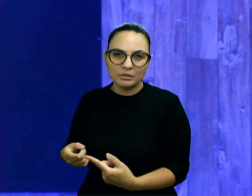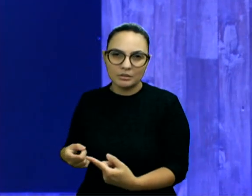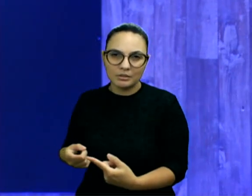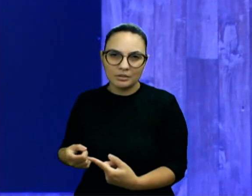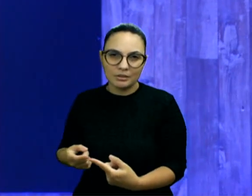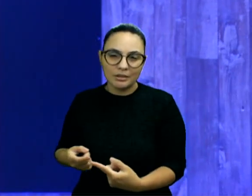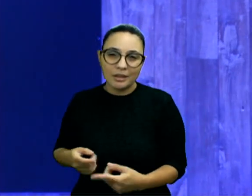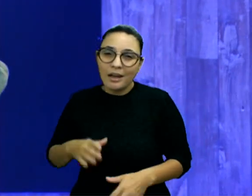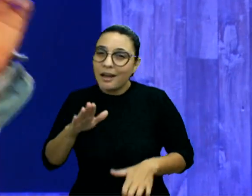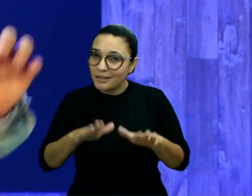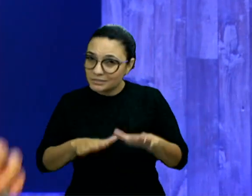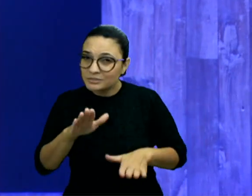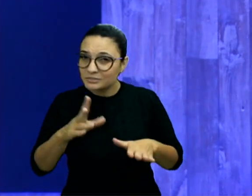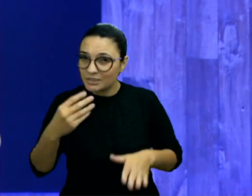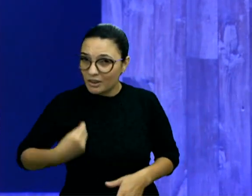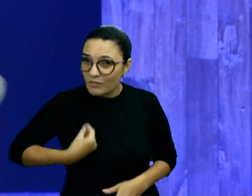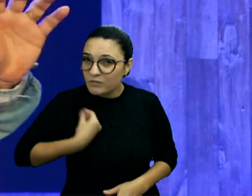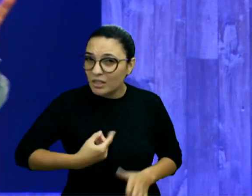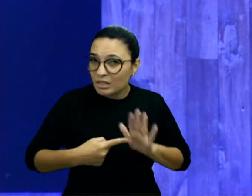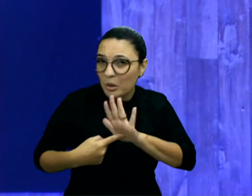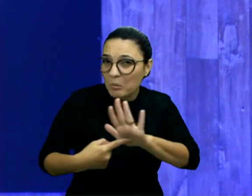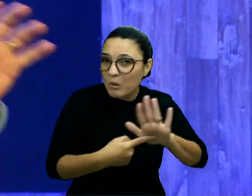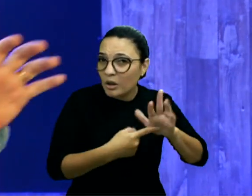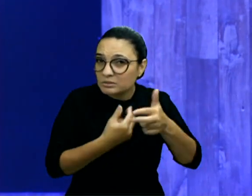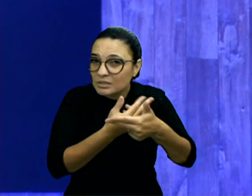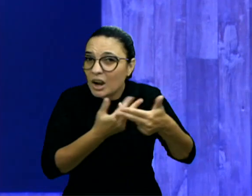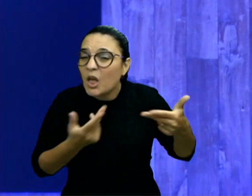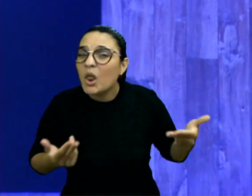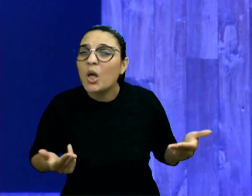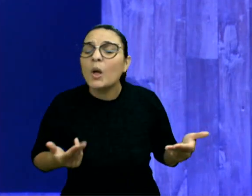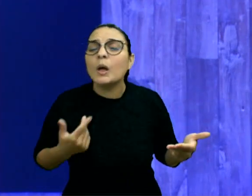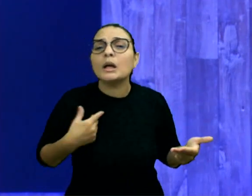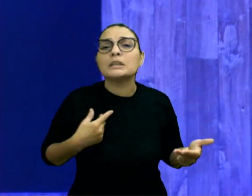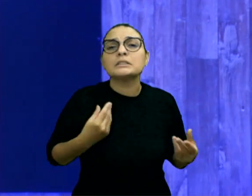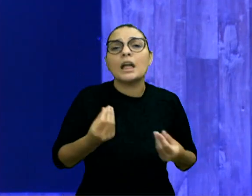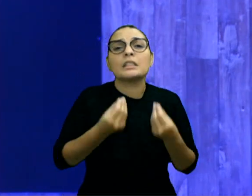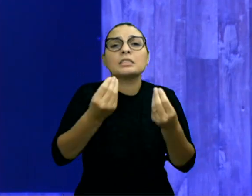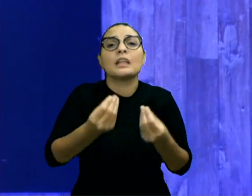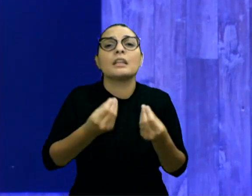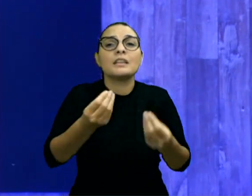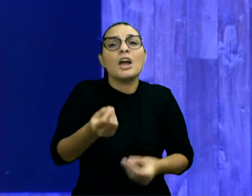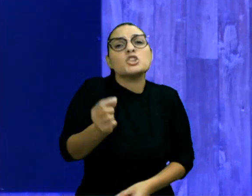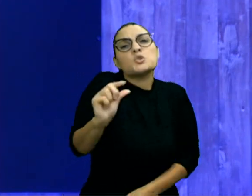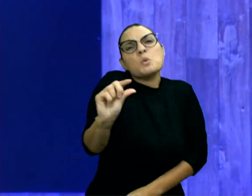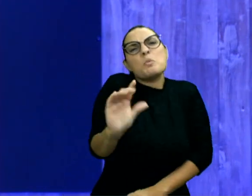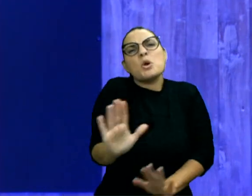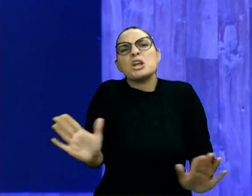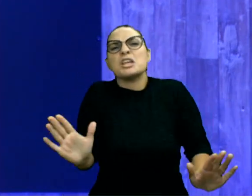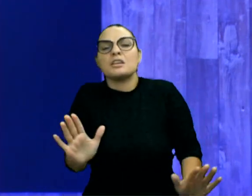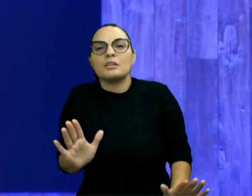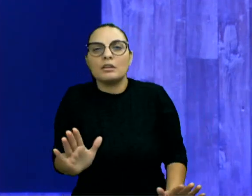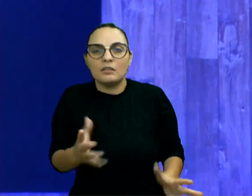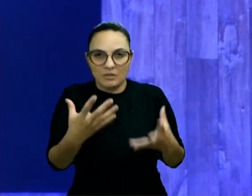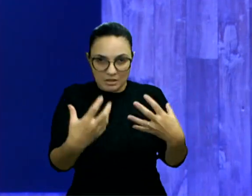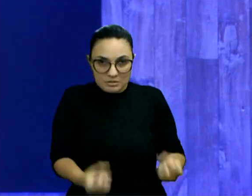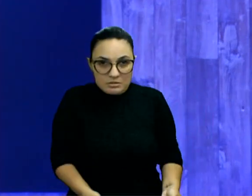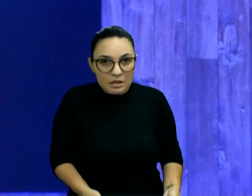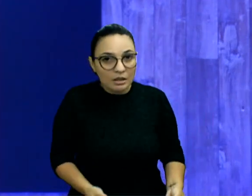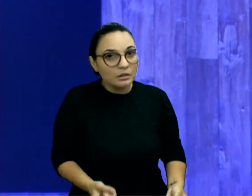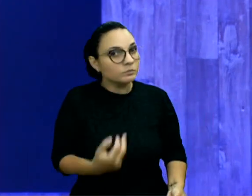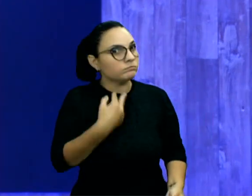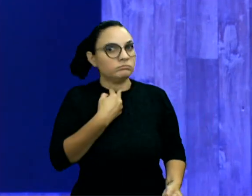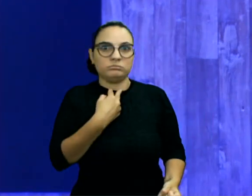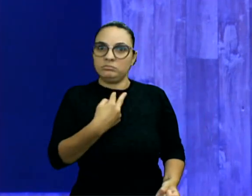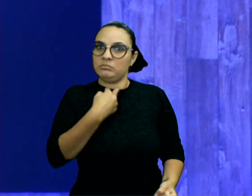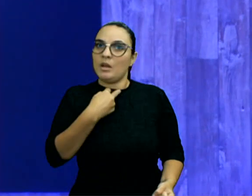É só esse momentozinho, só aqui, ó, só isso. Ei, não abra mão do Senhor.